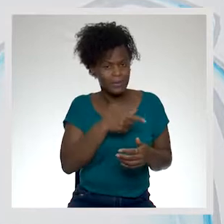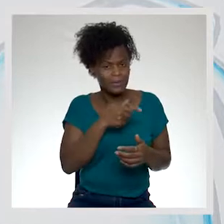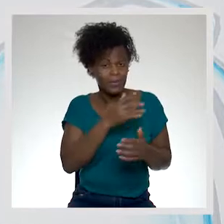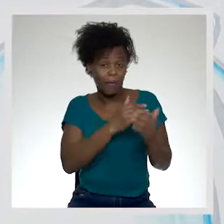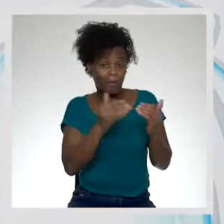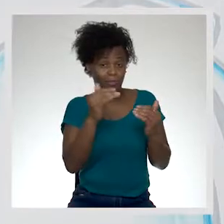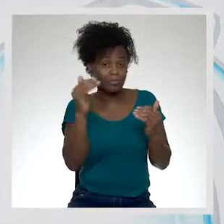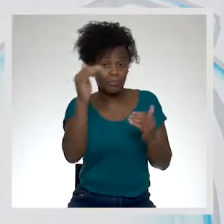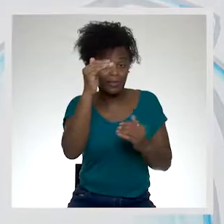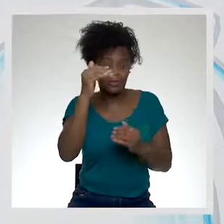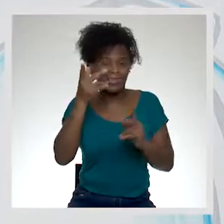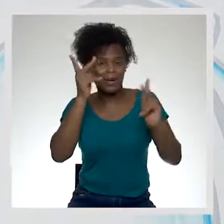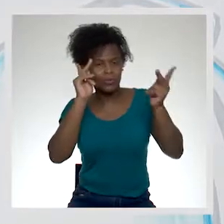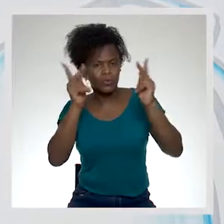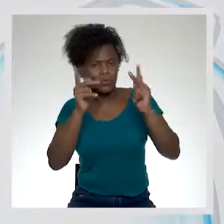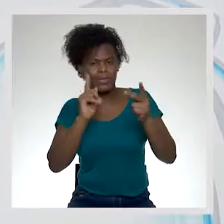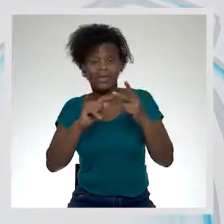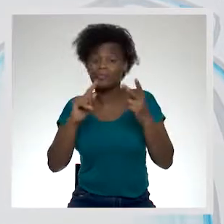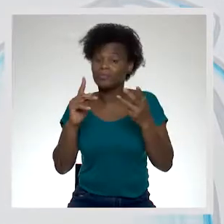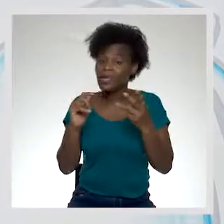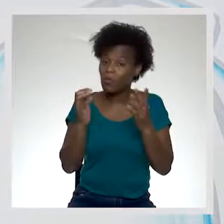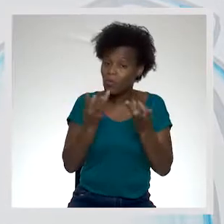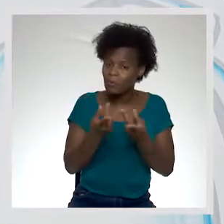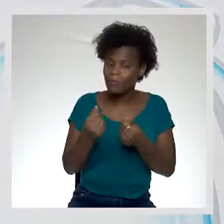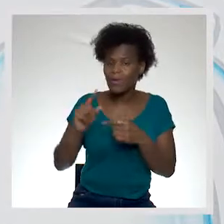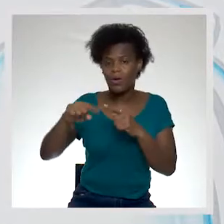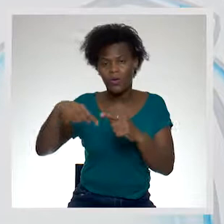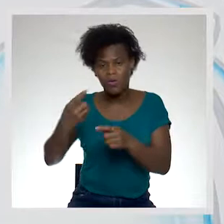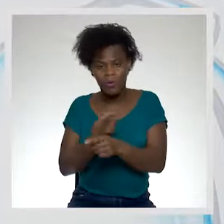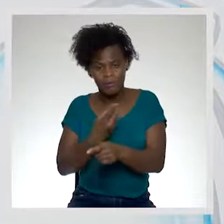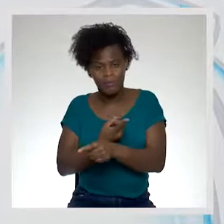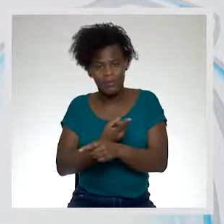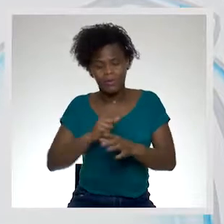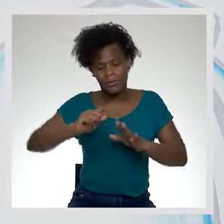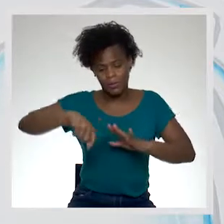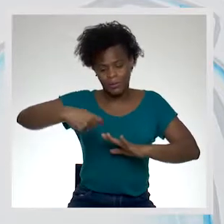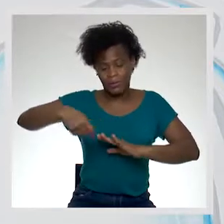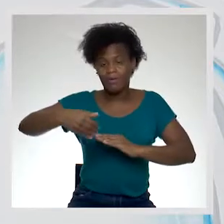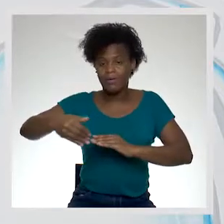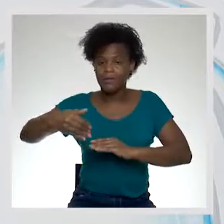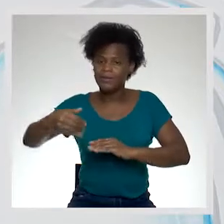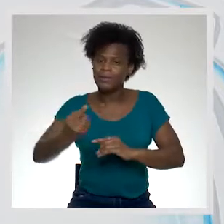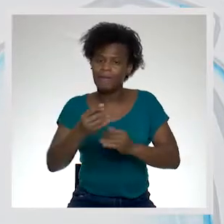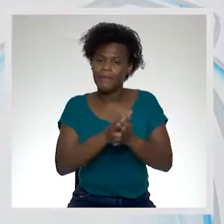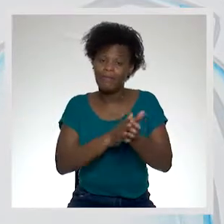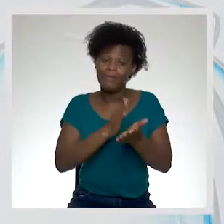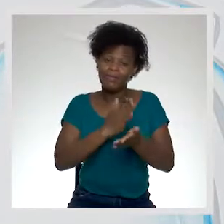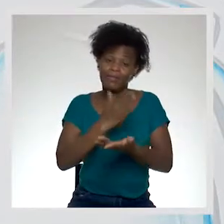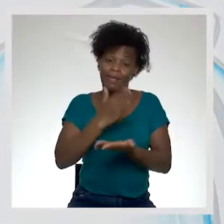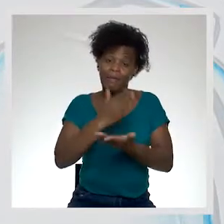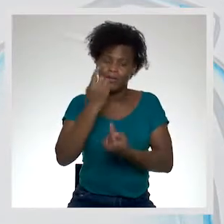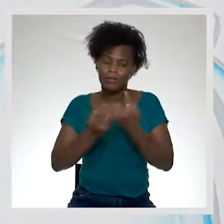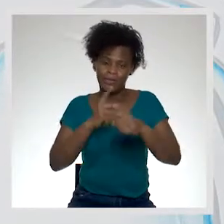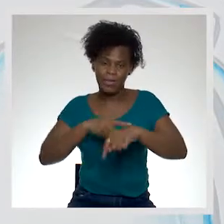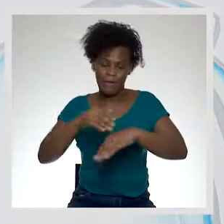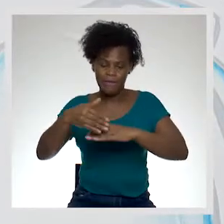aumento e crescimento da industrialização, a economia, etc. e tal, esses recursos vão ser aproveitados até um determinado período de tempo e